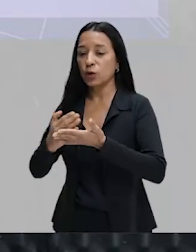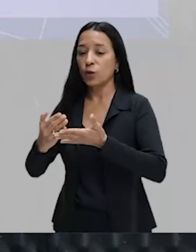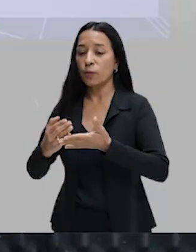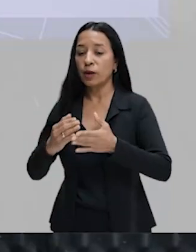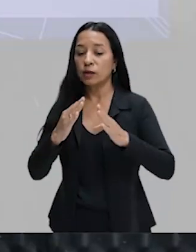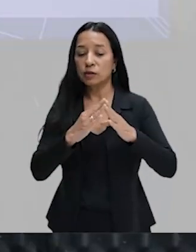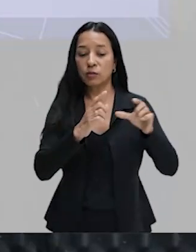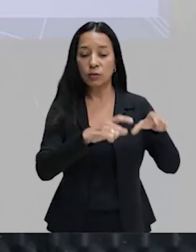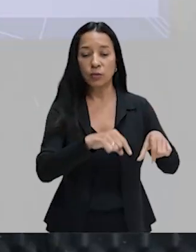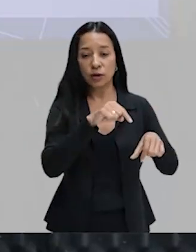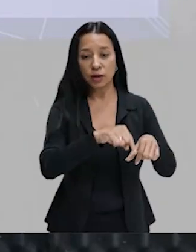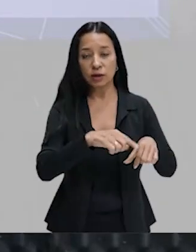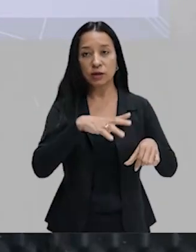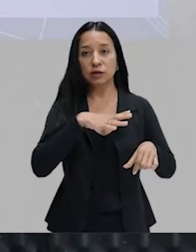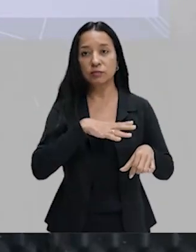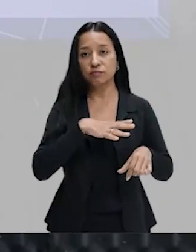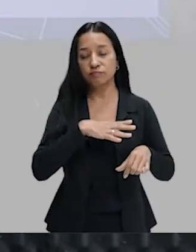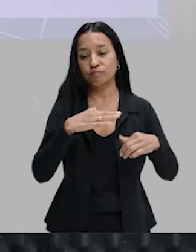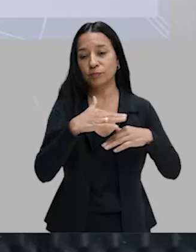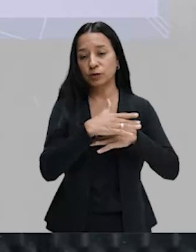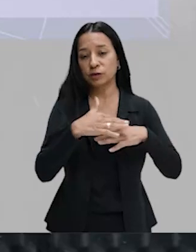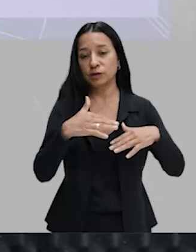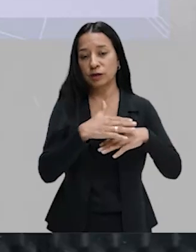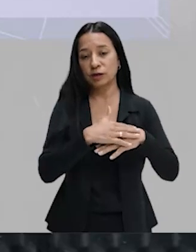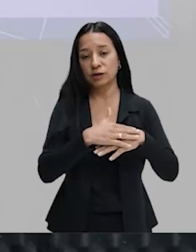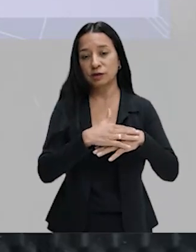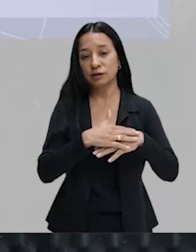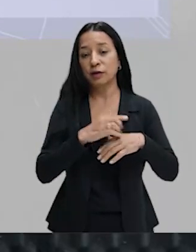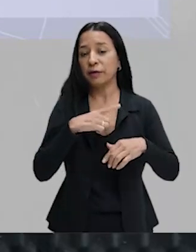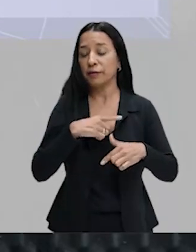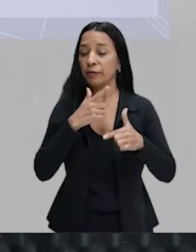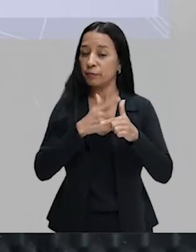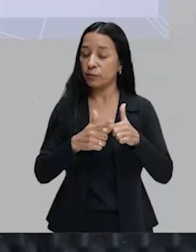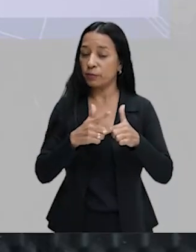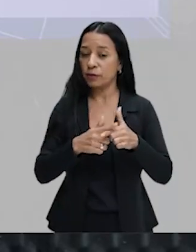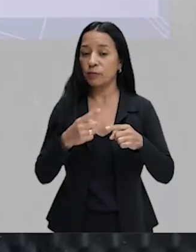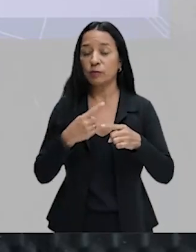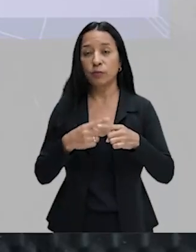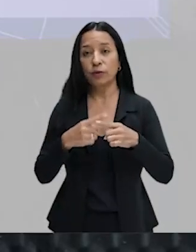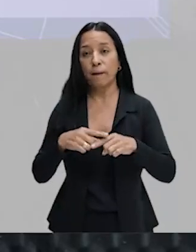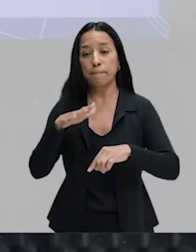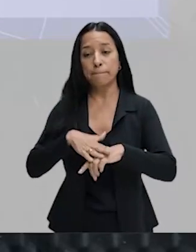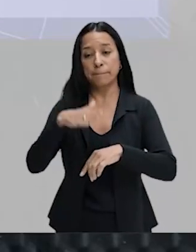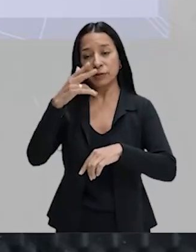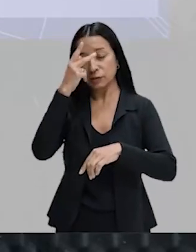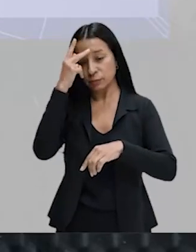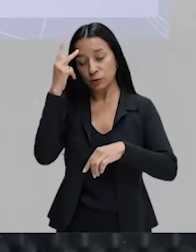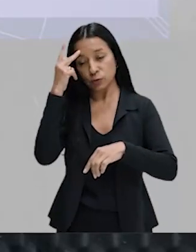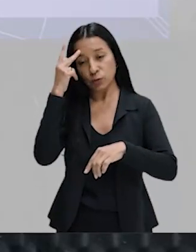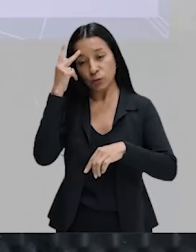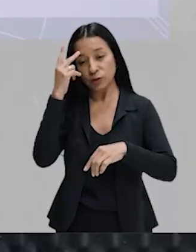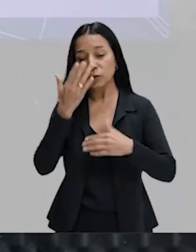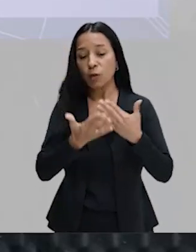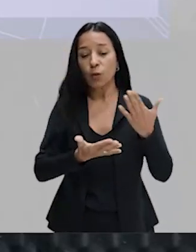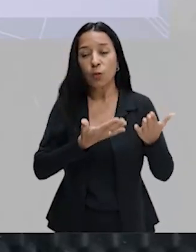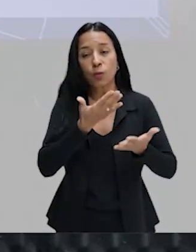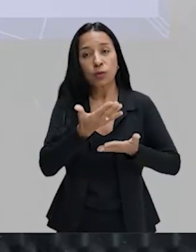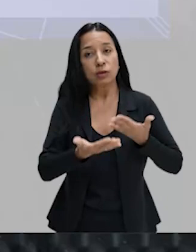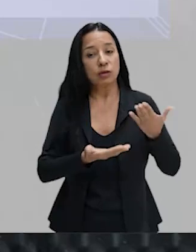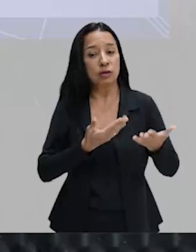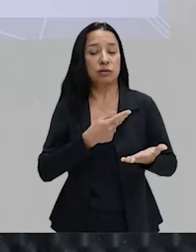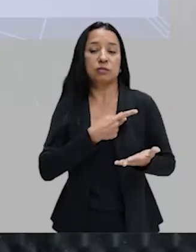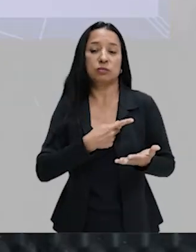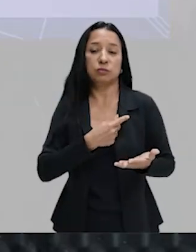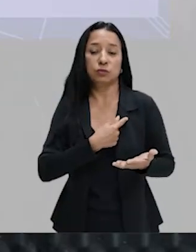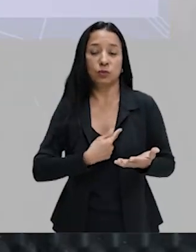consequência, claro, é mais gente para ser cuidado pelos governos, não é assim? Há um deslocamento da produção manual para